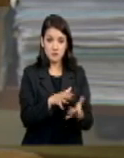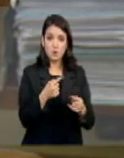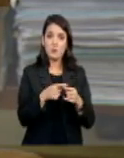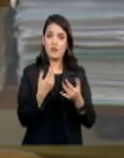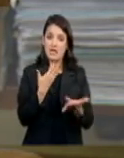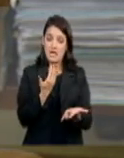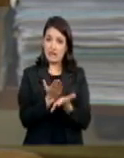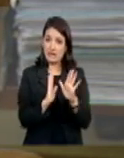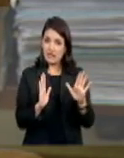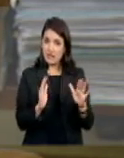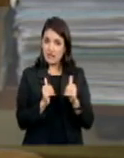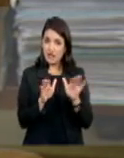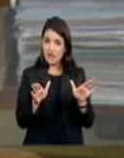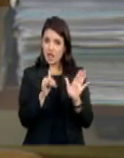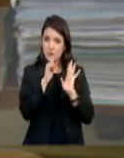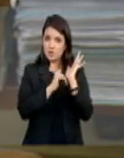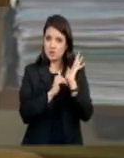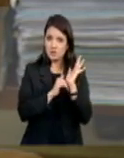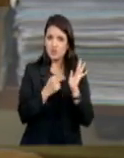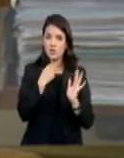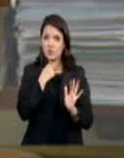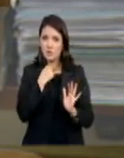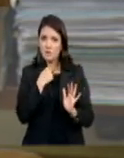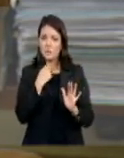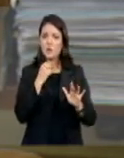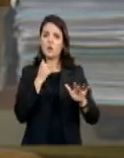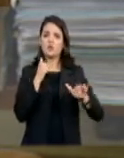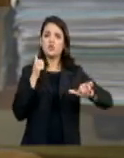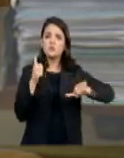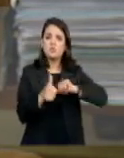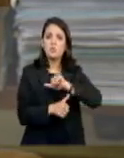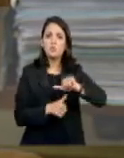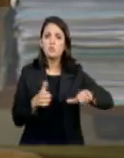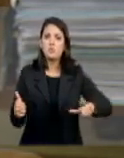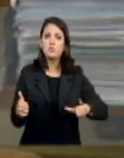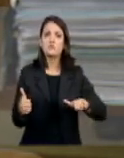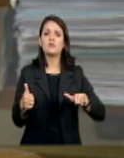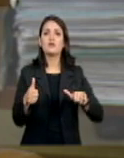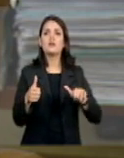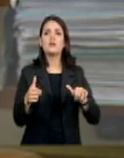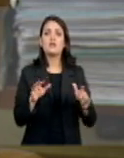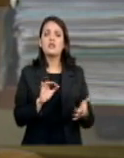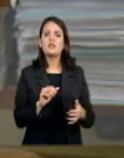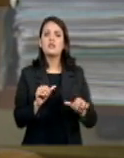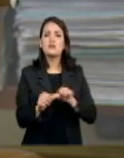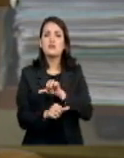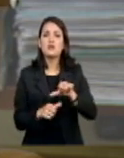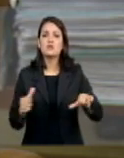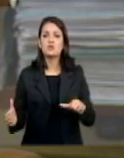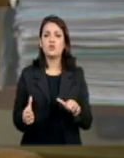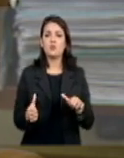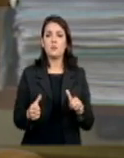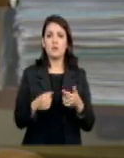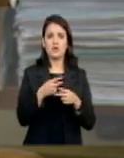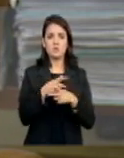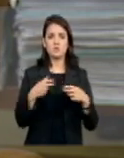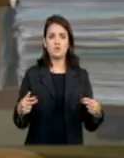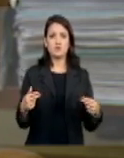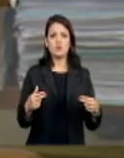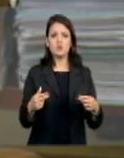não pode converter se num instrumento de indiscriminada e ordinária